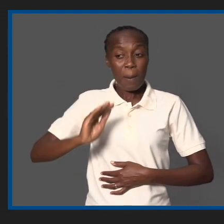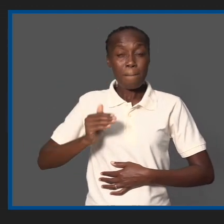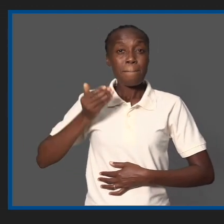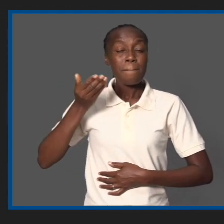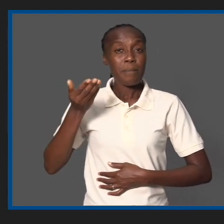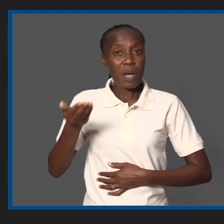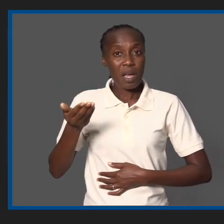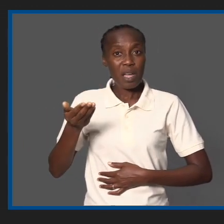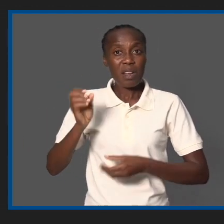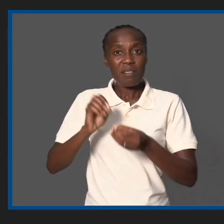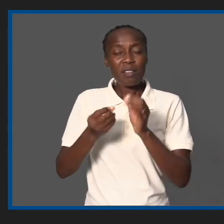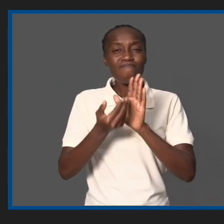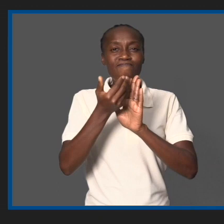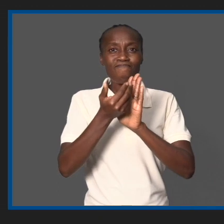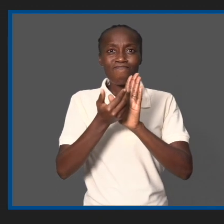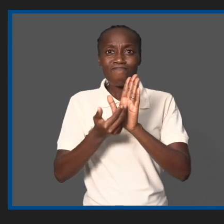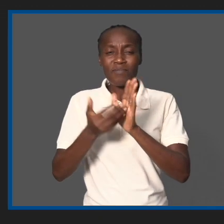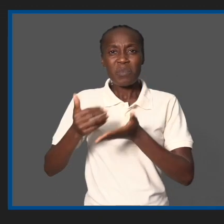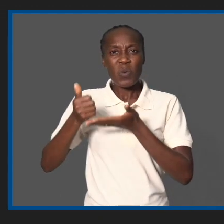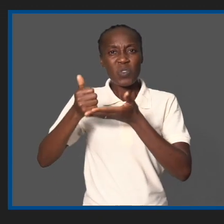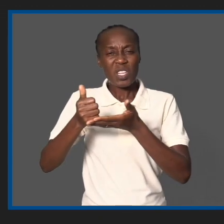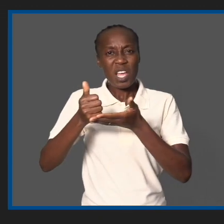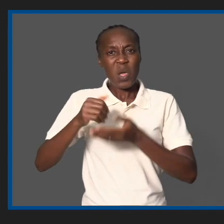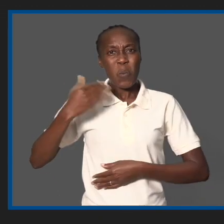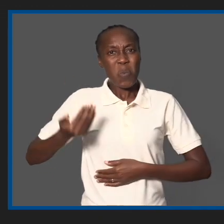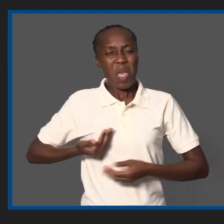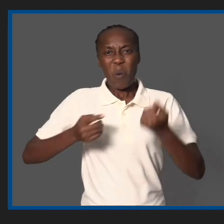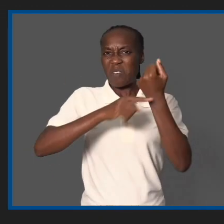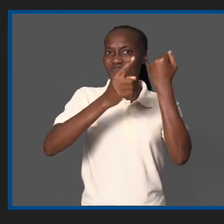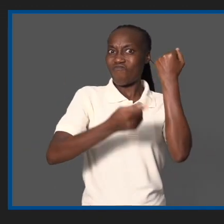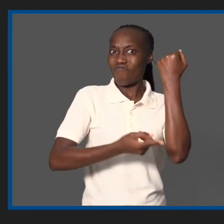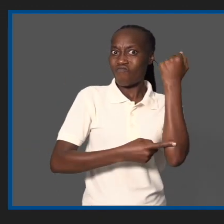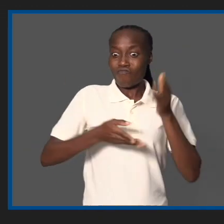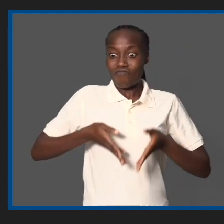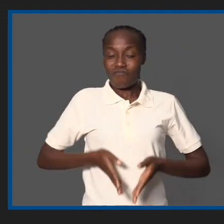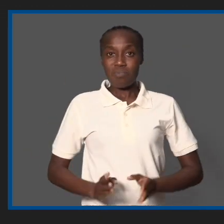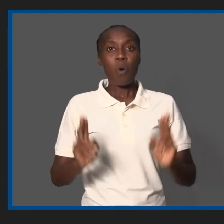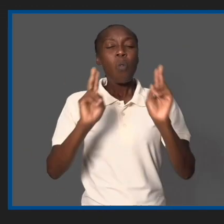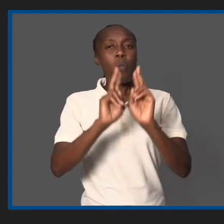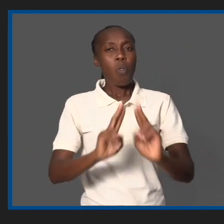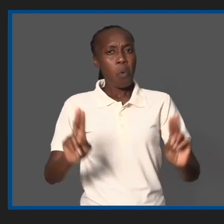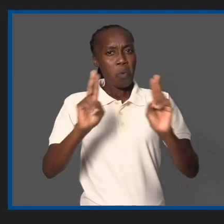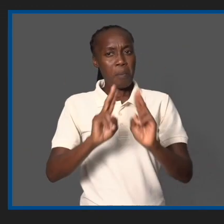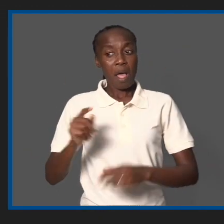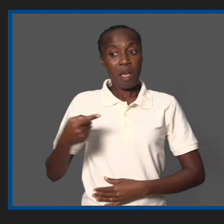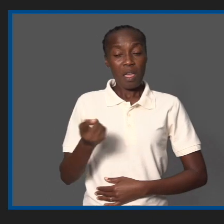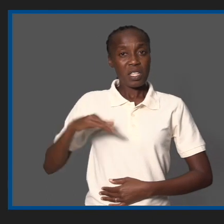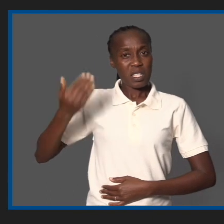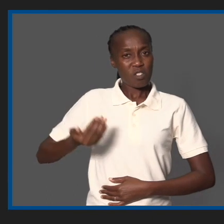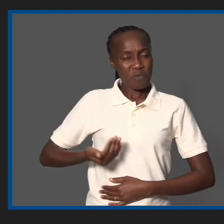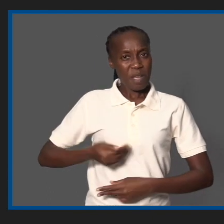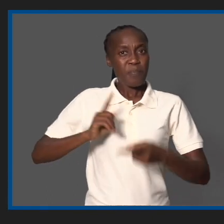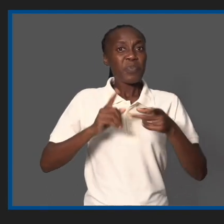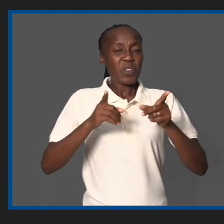oferecer os serviços de saúde reproductiva e natural para as mulheres